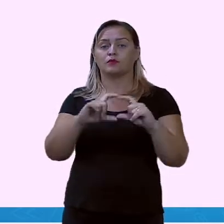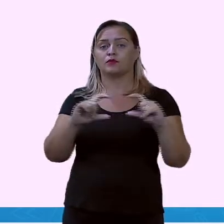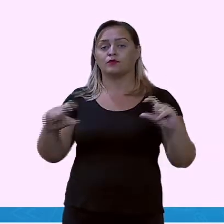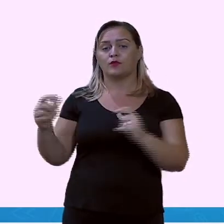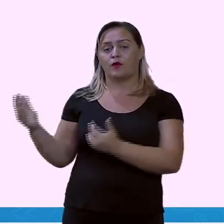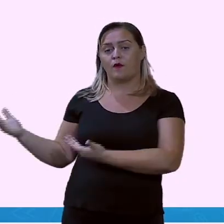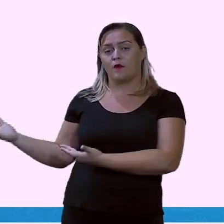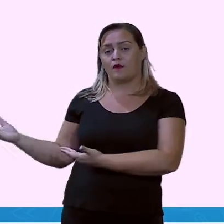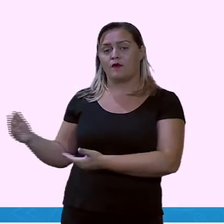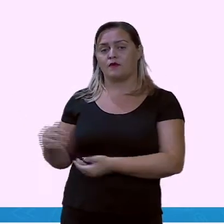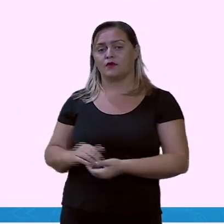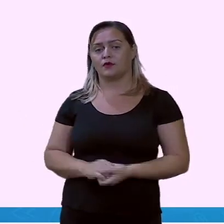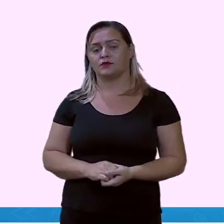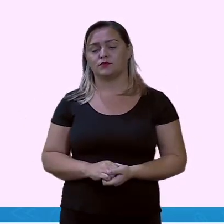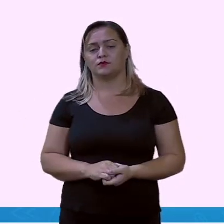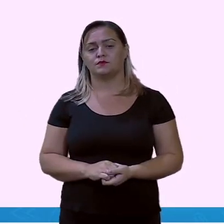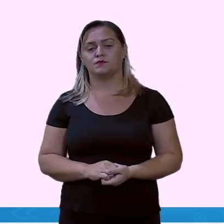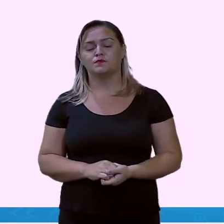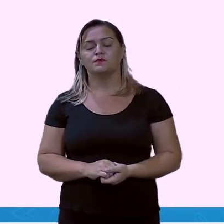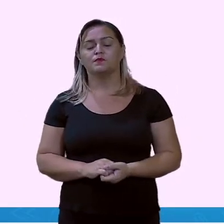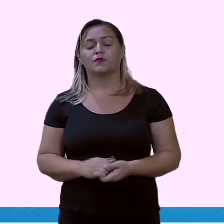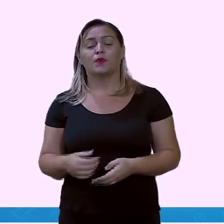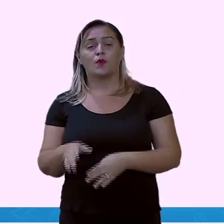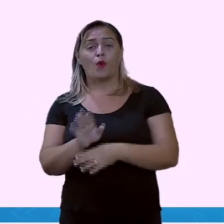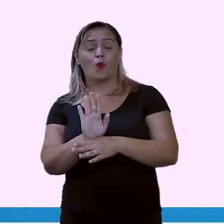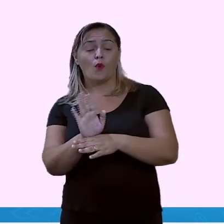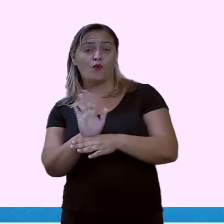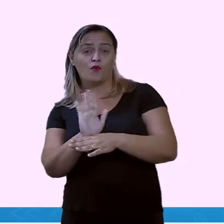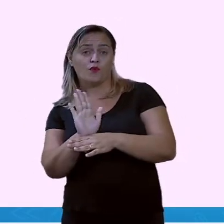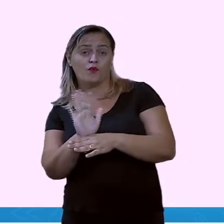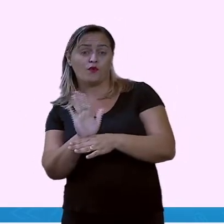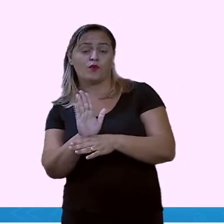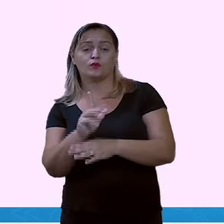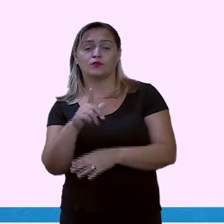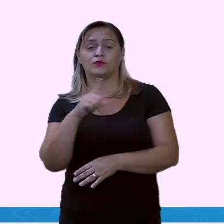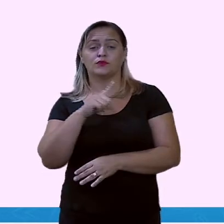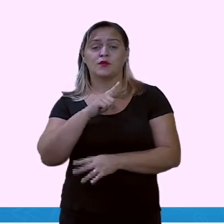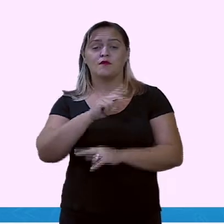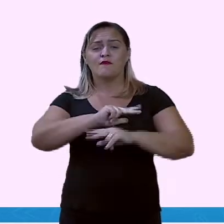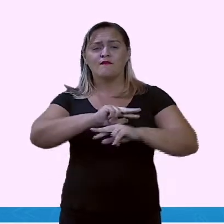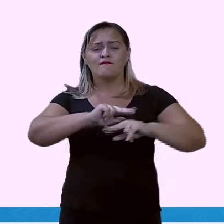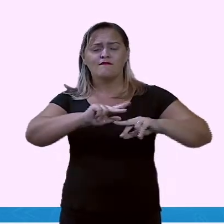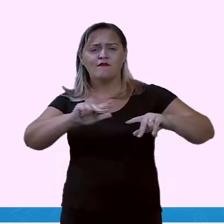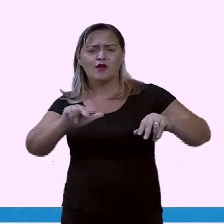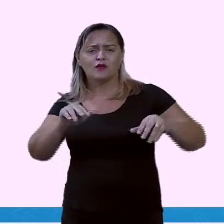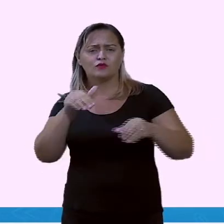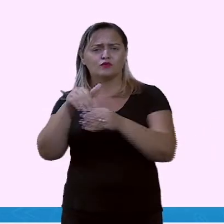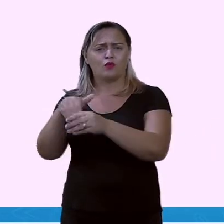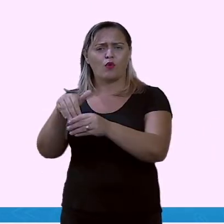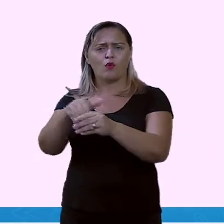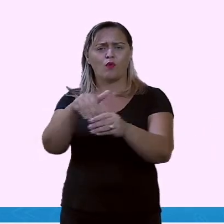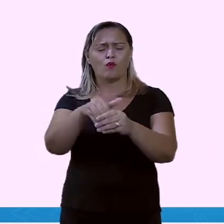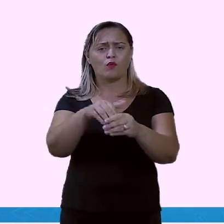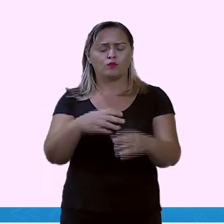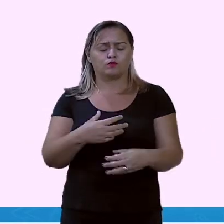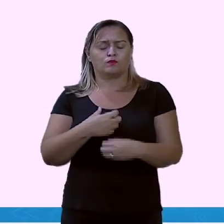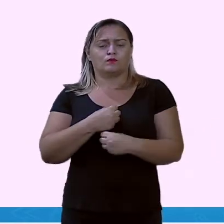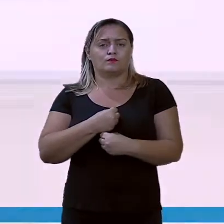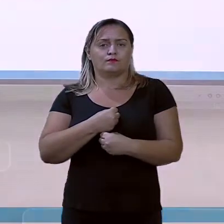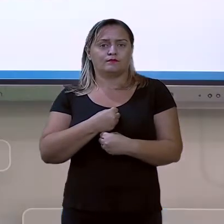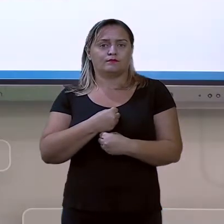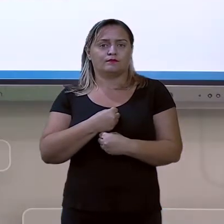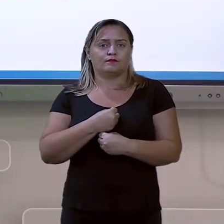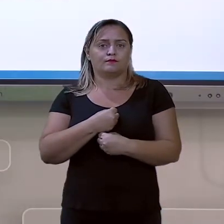vocês? O filme recebeu várias indicações ao Oscar. Ponto final. Eu já passei a mensagem